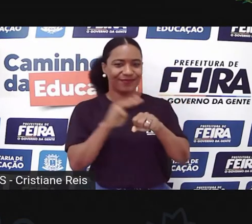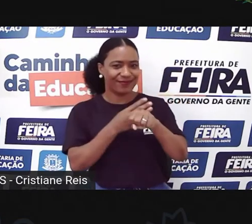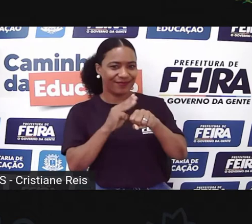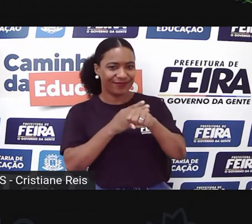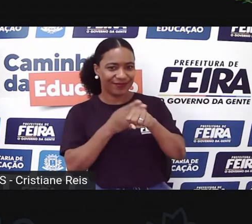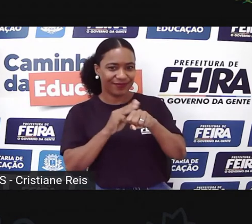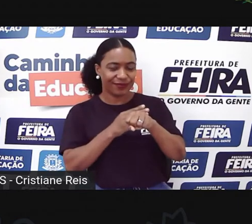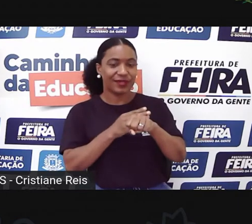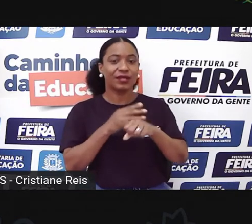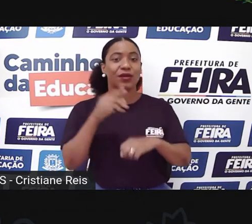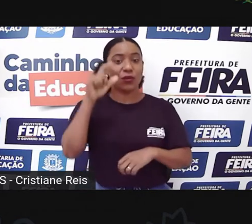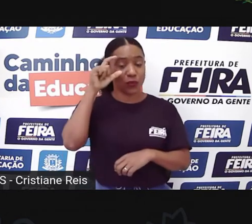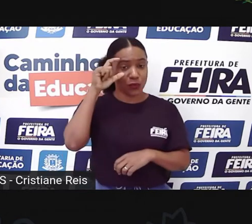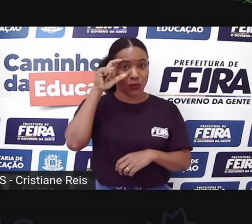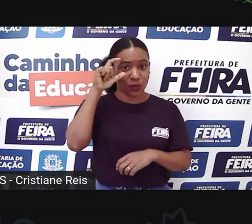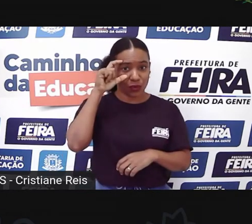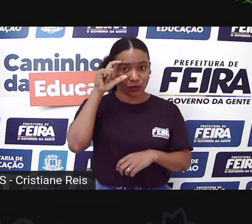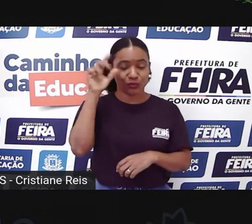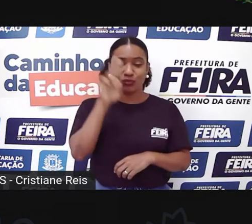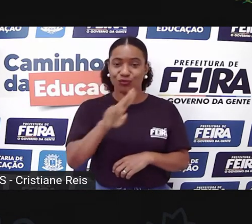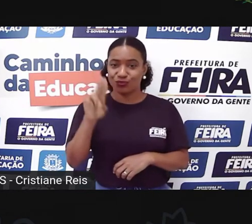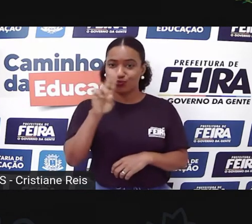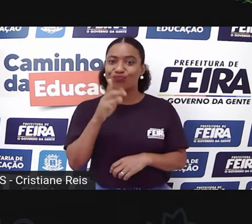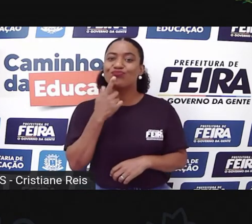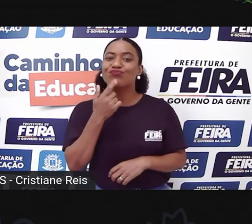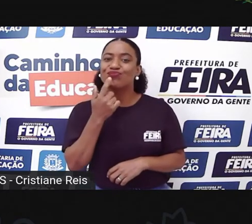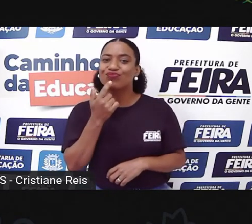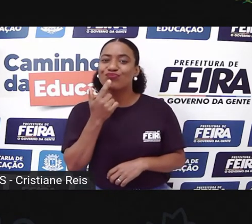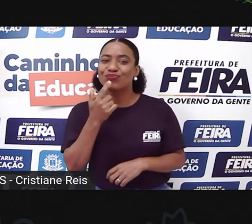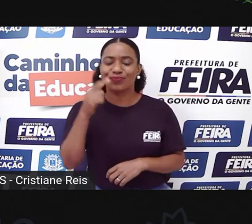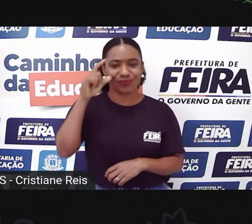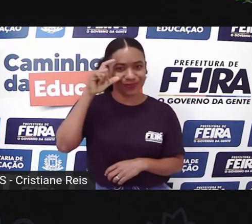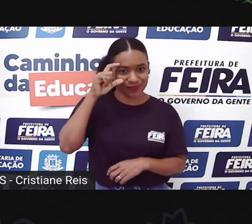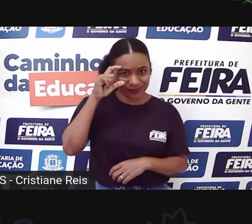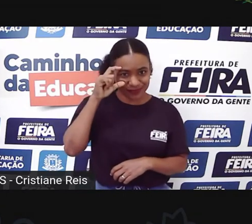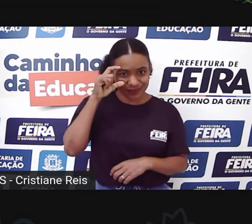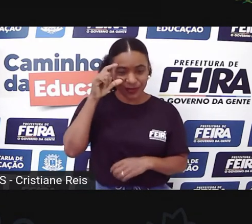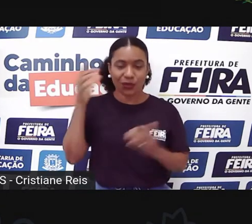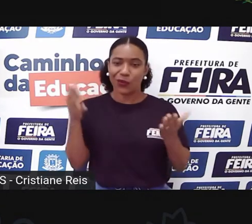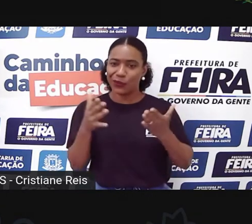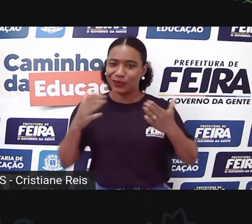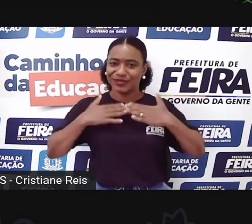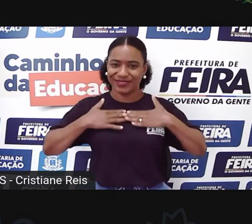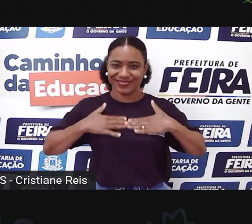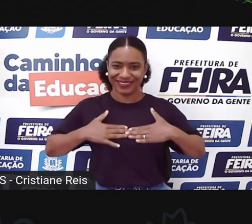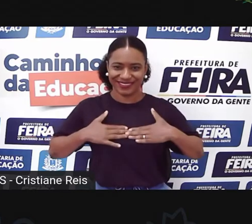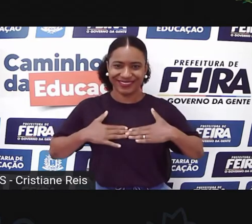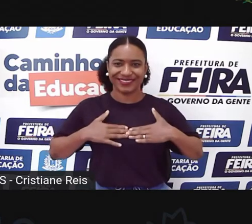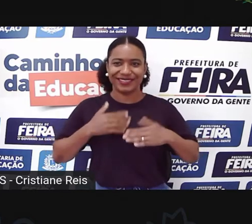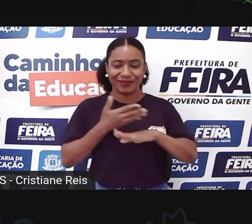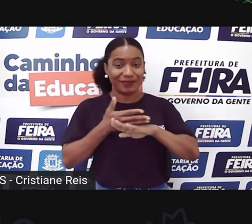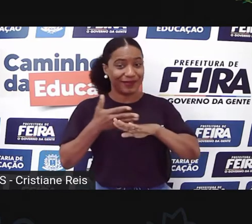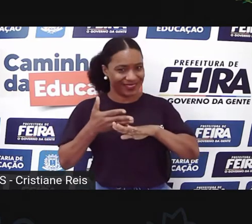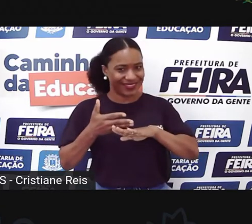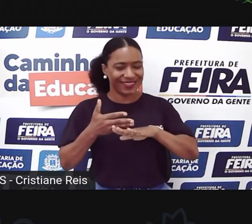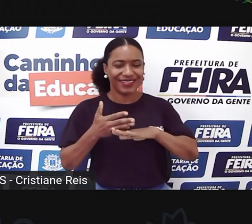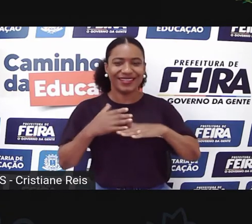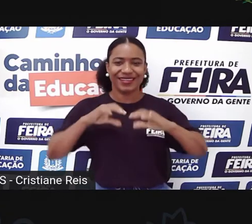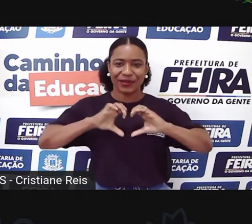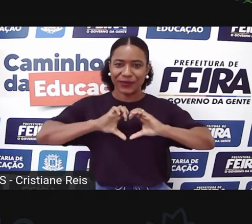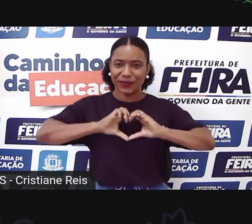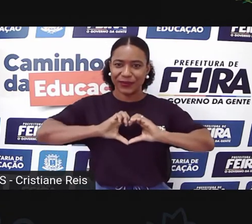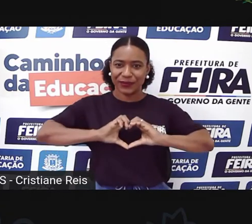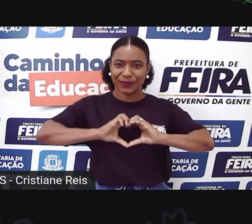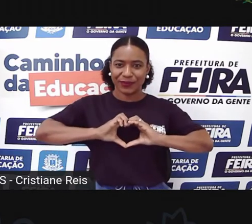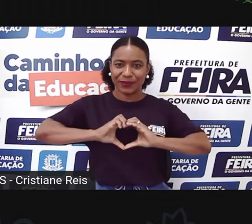vermelha. Hoje estou vestindo uma blusa branca, mas com uma imagem de um coração na frente, uma